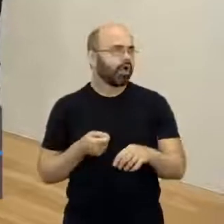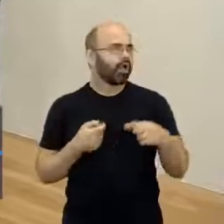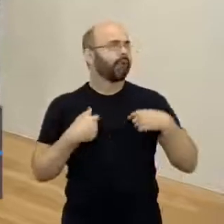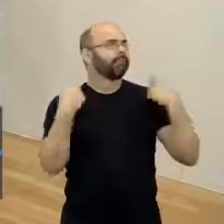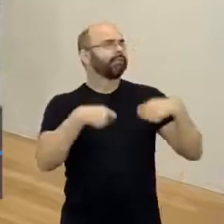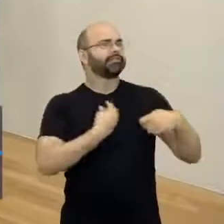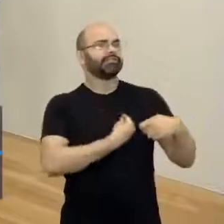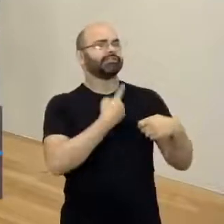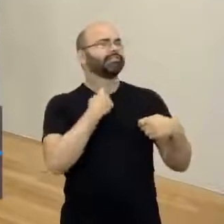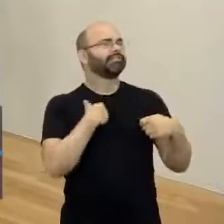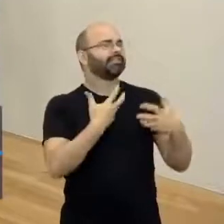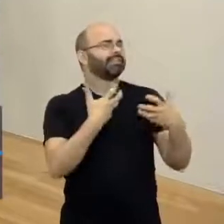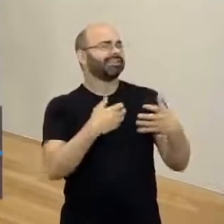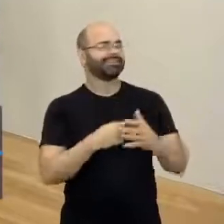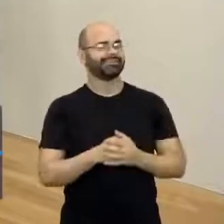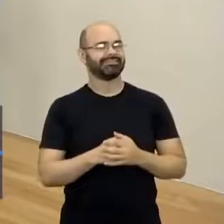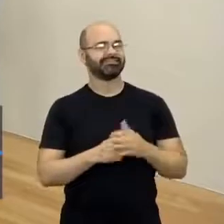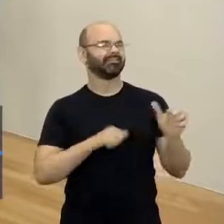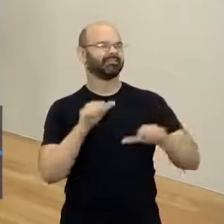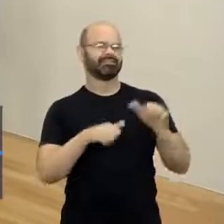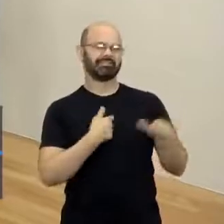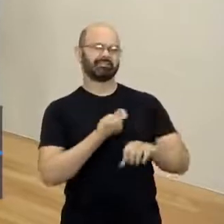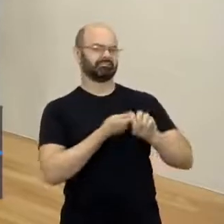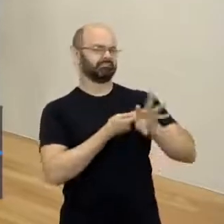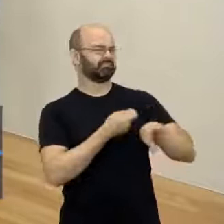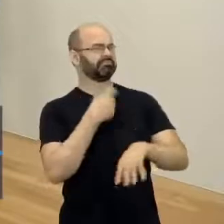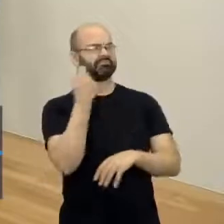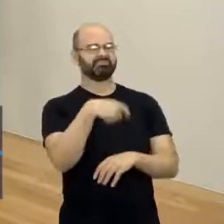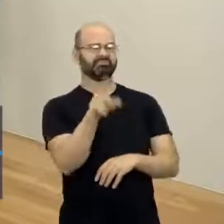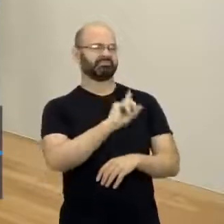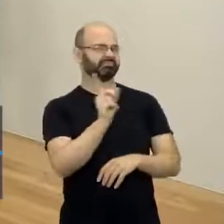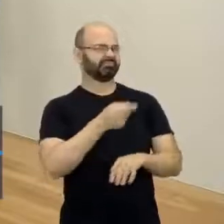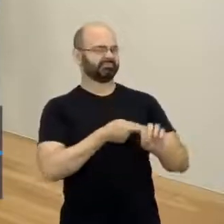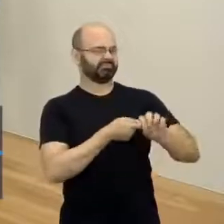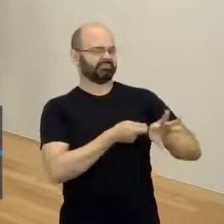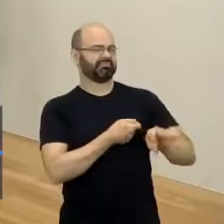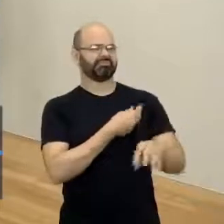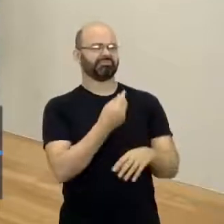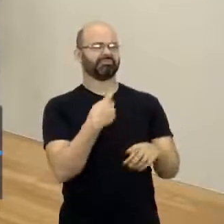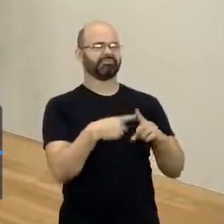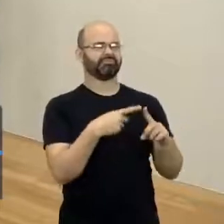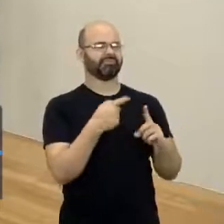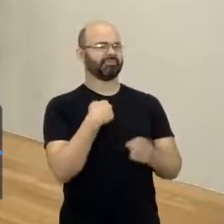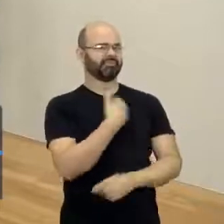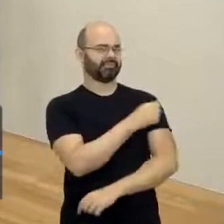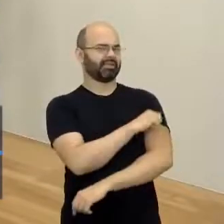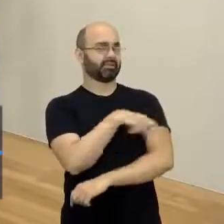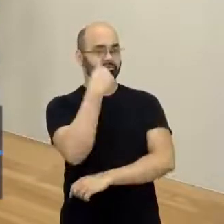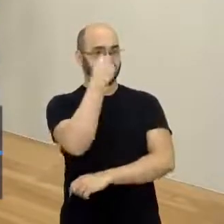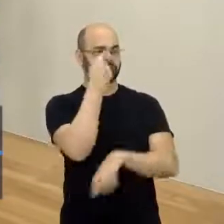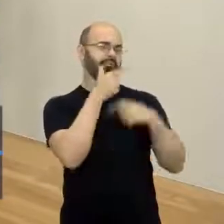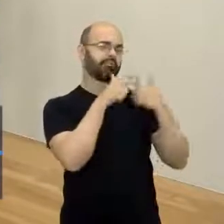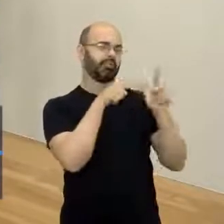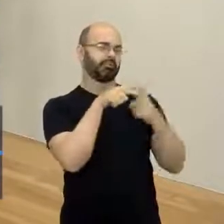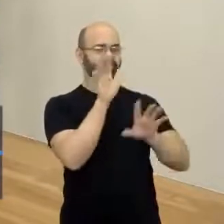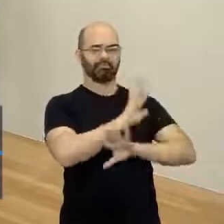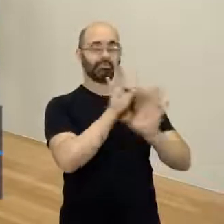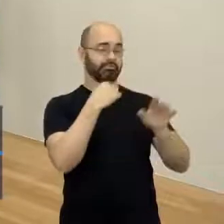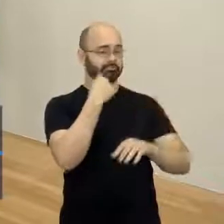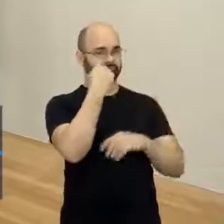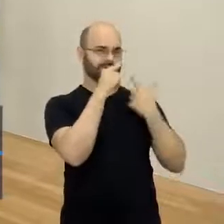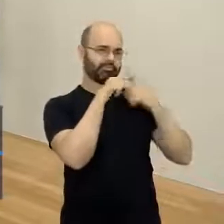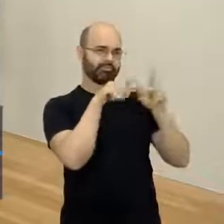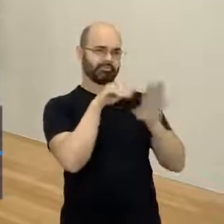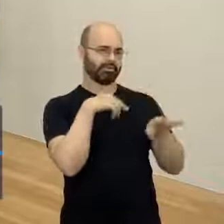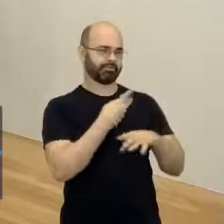preciso na minha vida. Troca. Não preciso disso. Não preciso disso. Eu não preciso de laser porque meus alunos vão ficar com problema de visão e eu já tenho também. Não quero